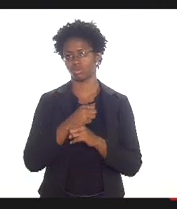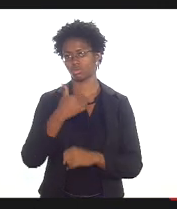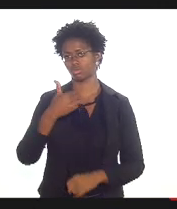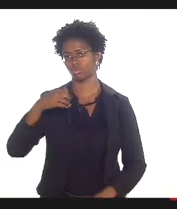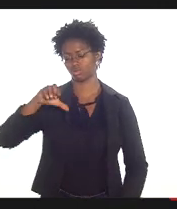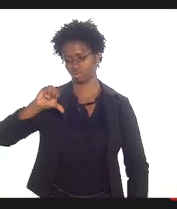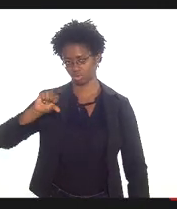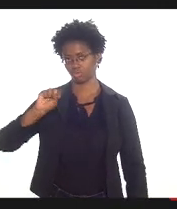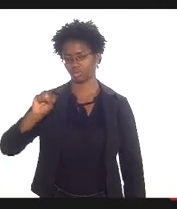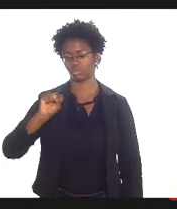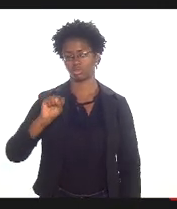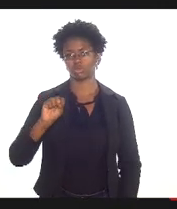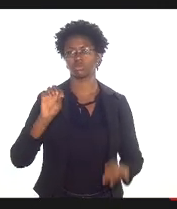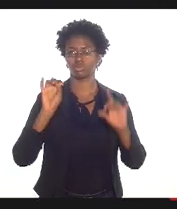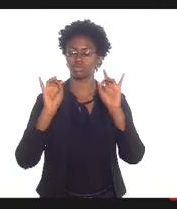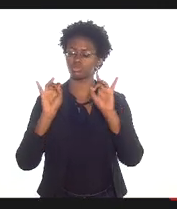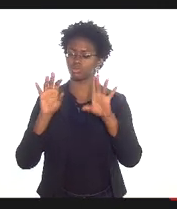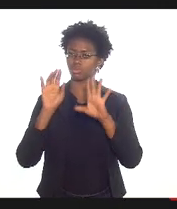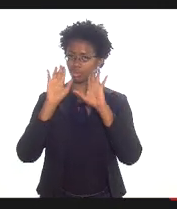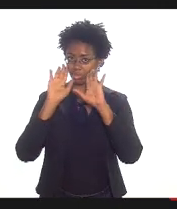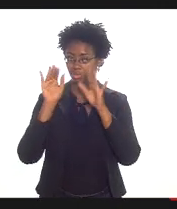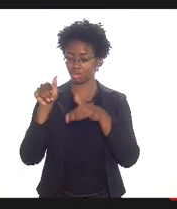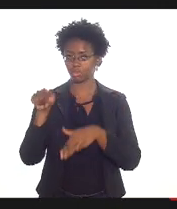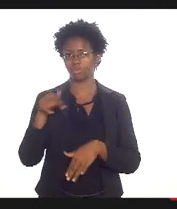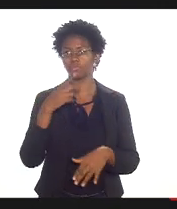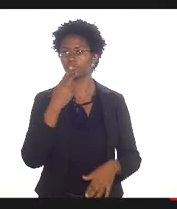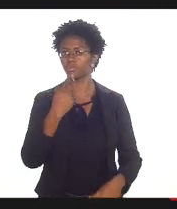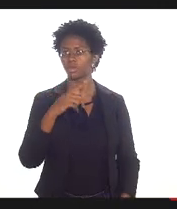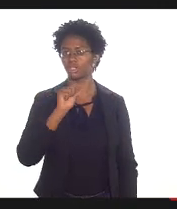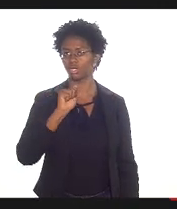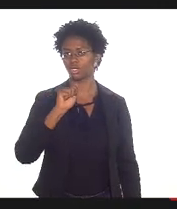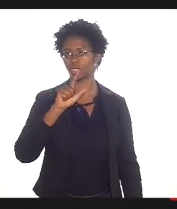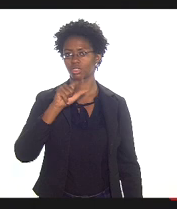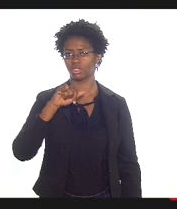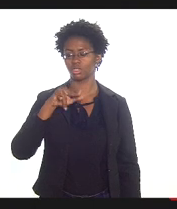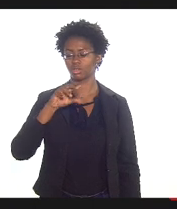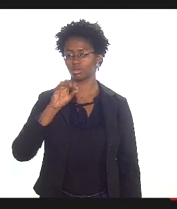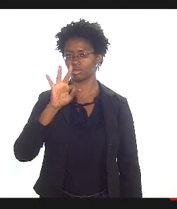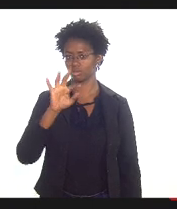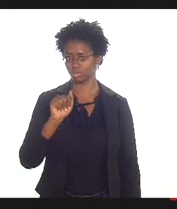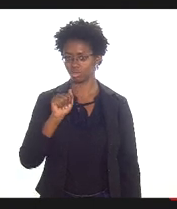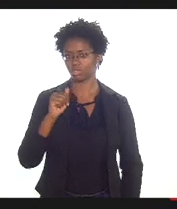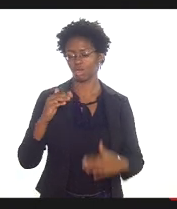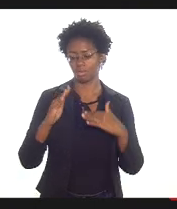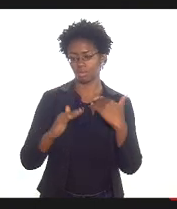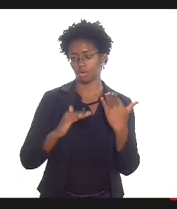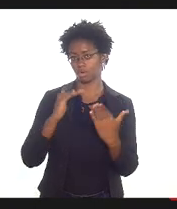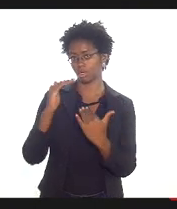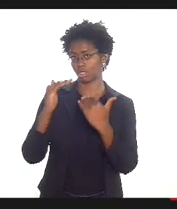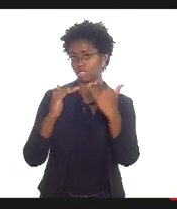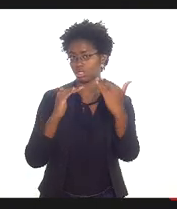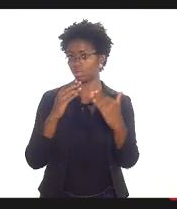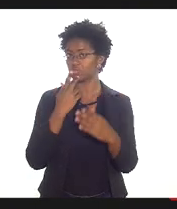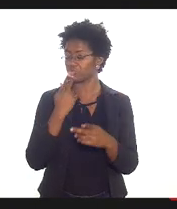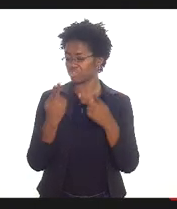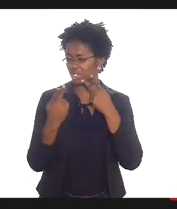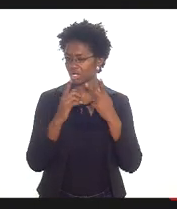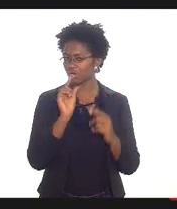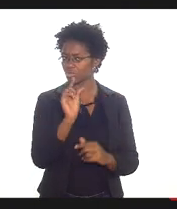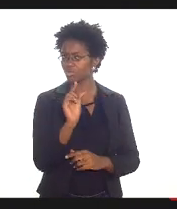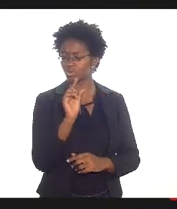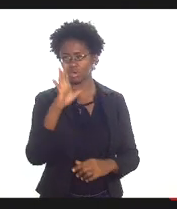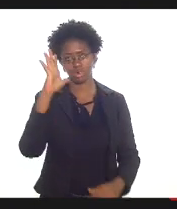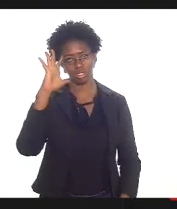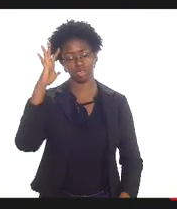mais especificamente no que diz respeito às alíquotas progressivas. Vamos falar um pouquinho sobre a resolução